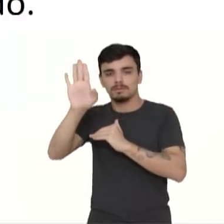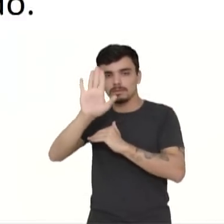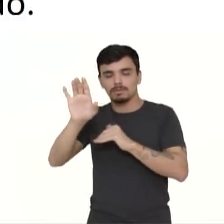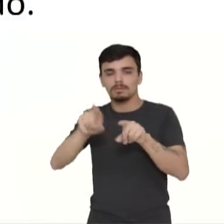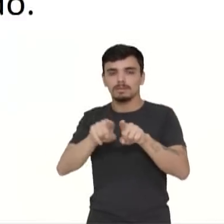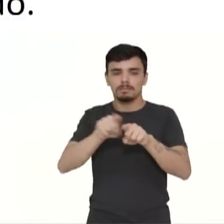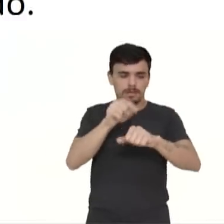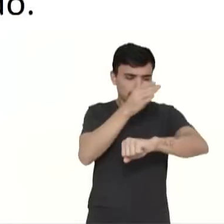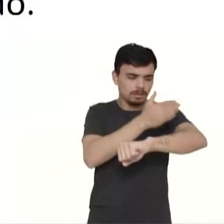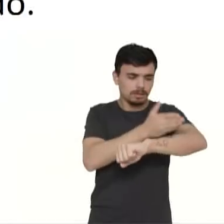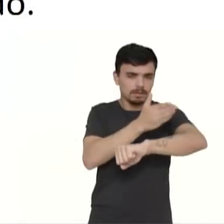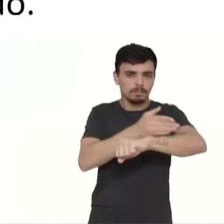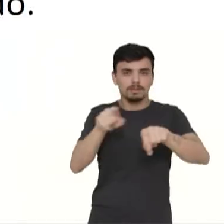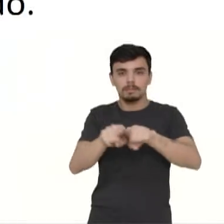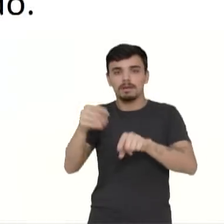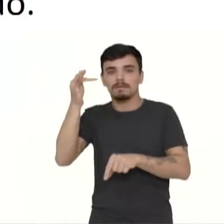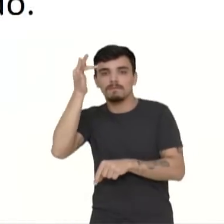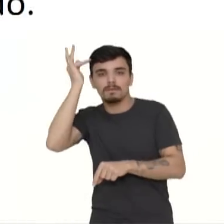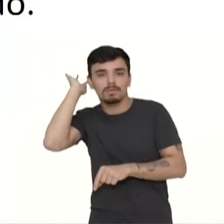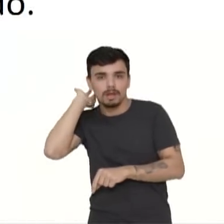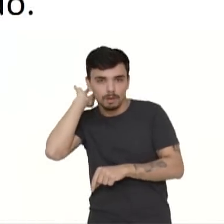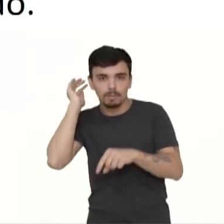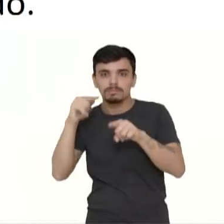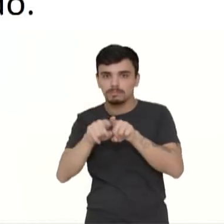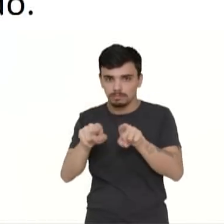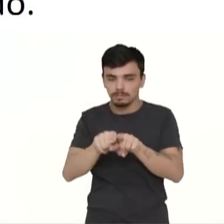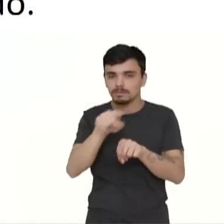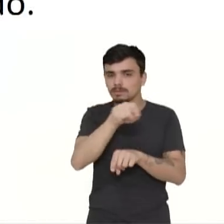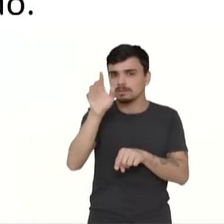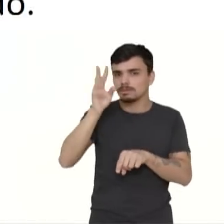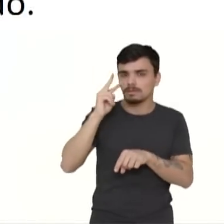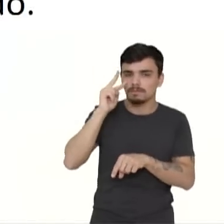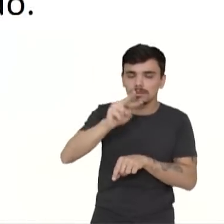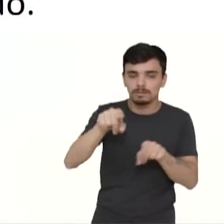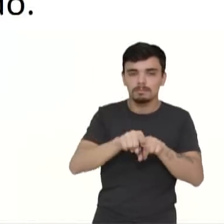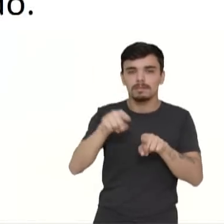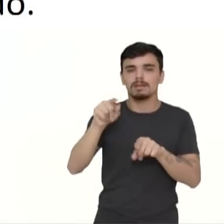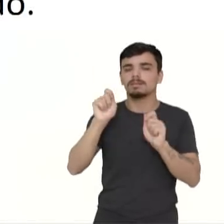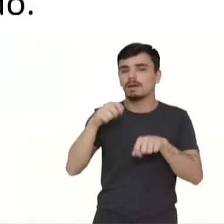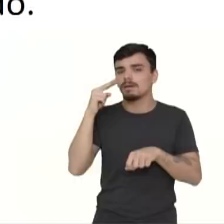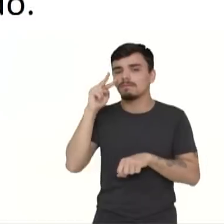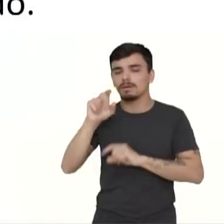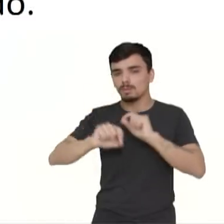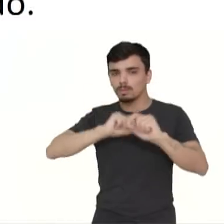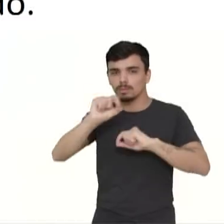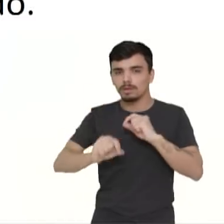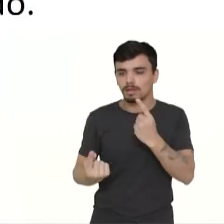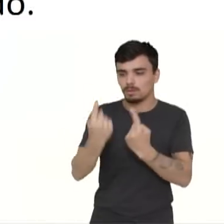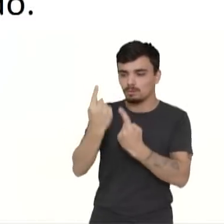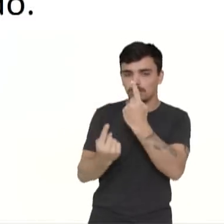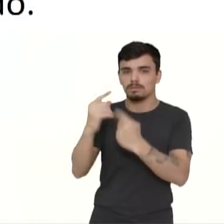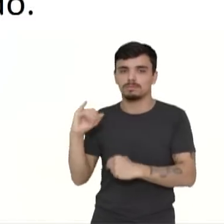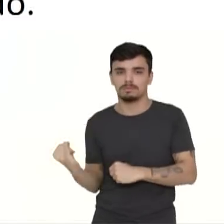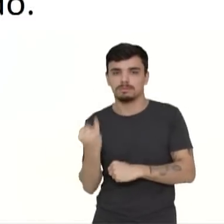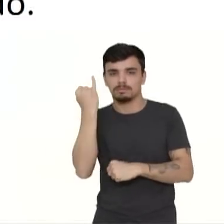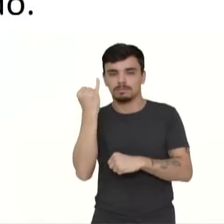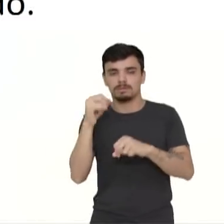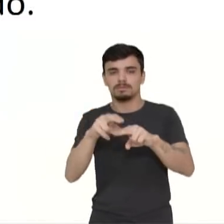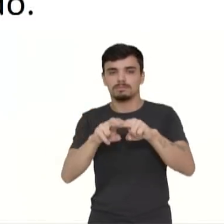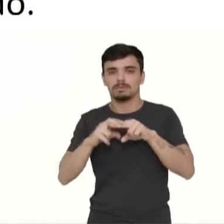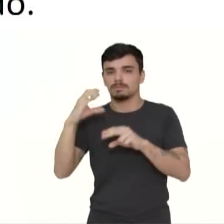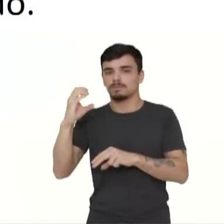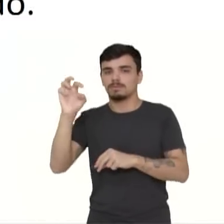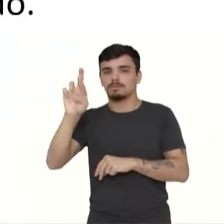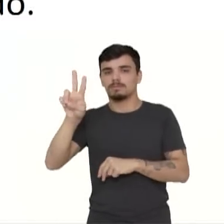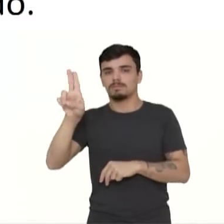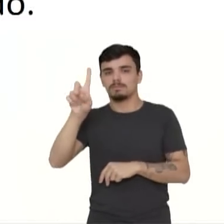Idade Média, do feudalismo, como vocês já viram, e nós vamos tentar ver, né, quais são as importâncias das